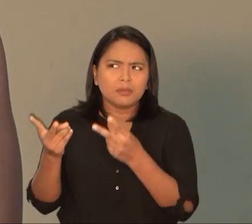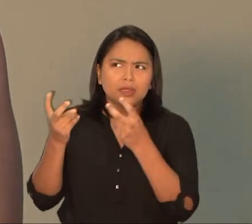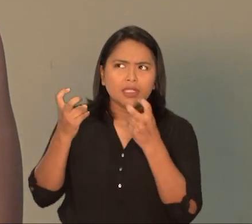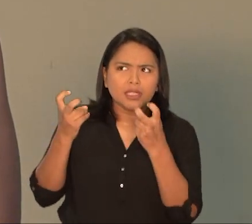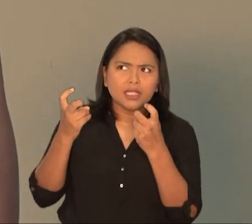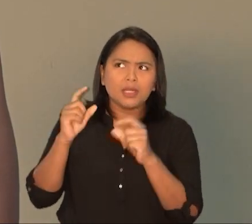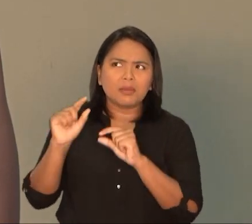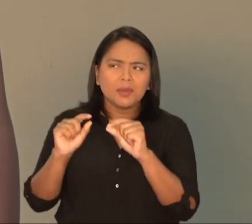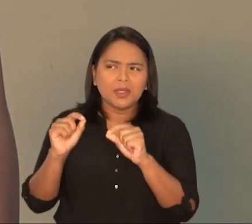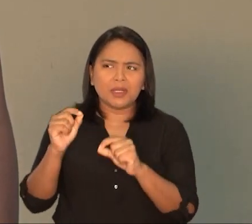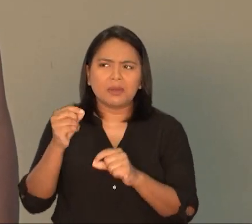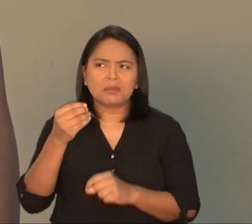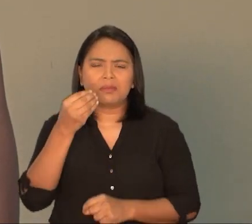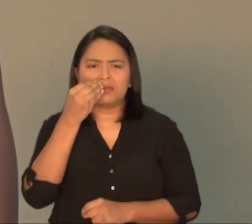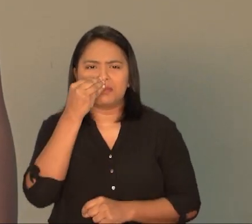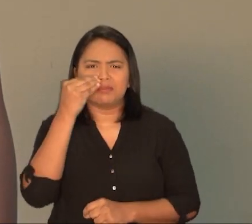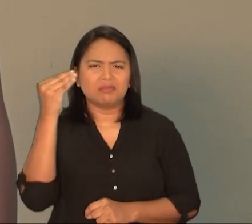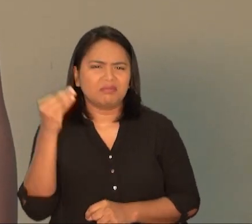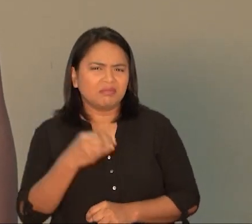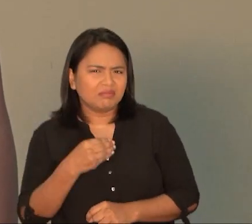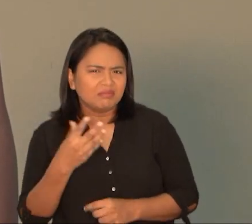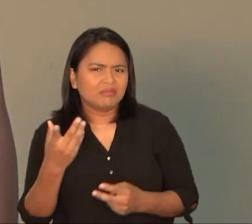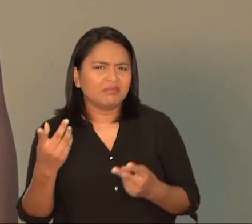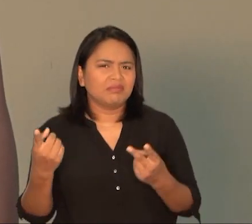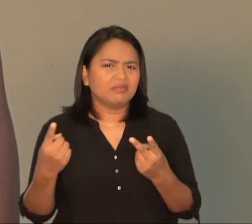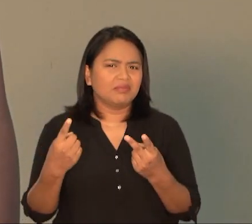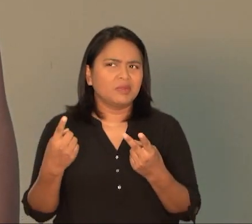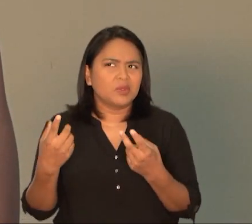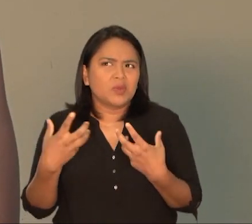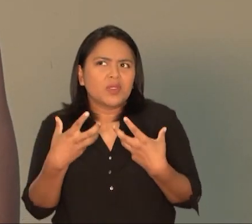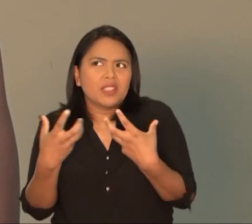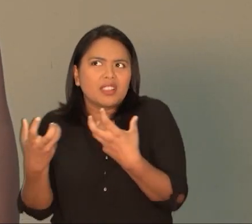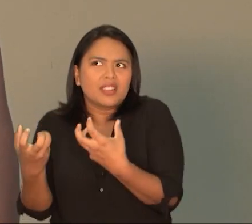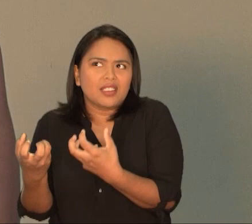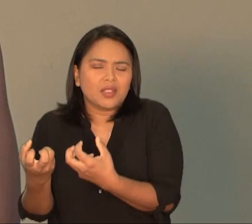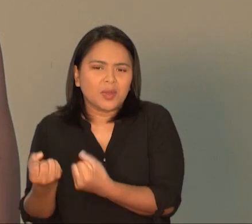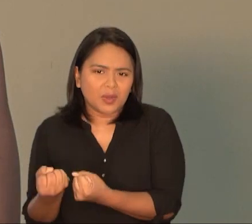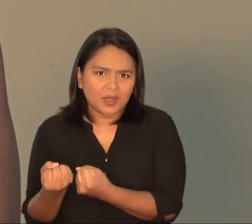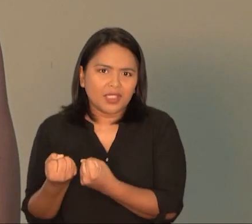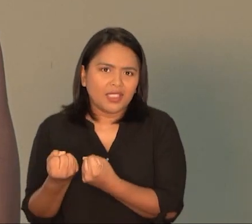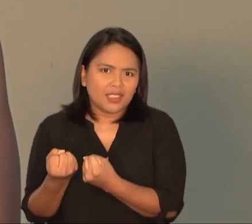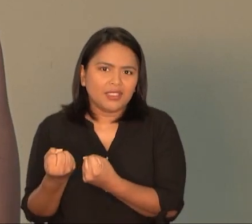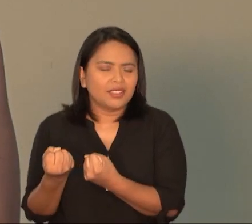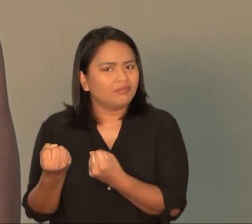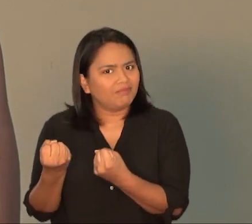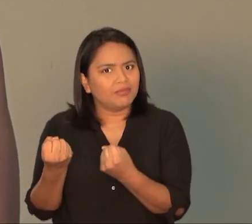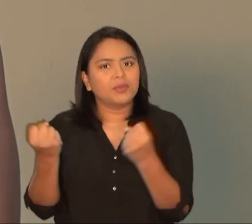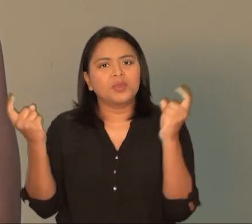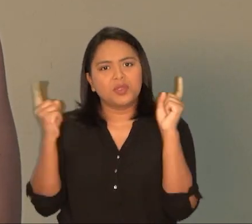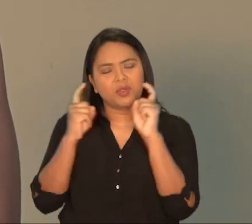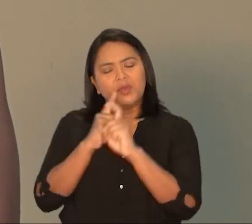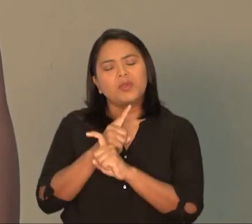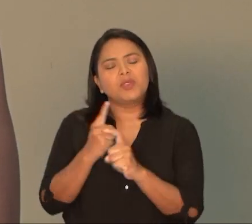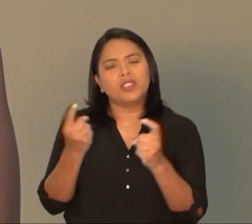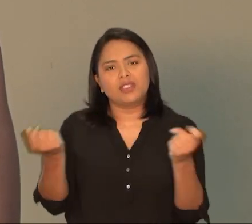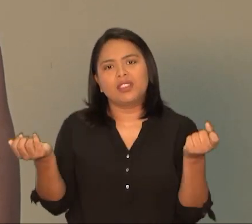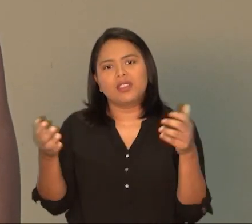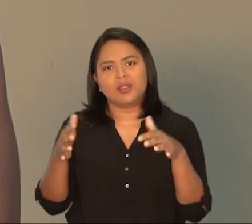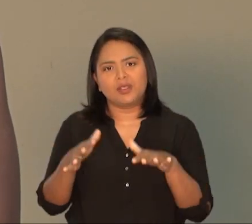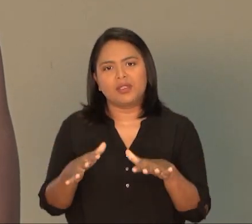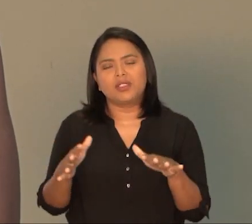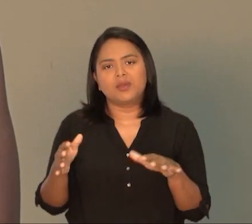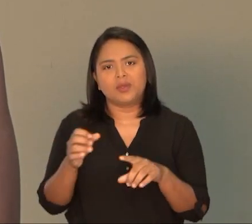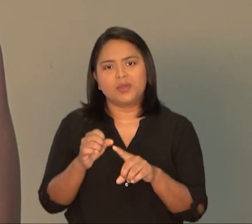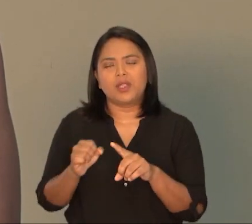rejeição, se elas não se sentirem de fato acolhidas, com certeza isso vai dificultar o processo